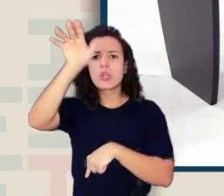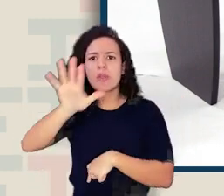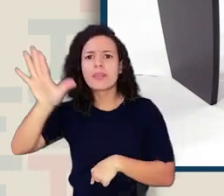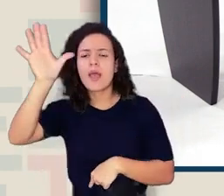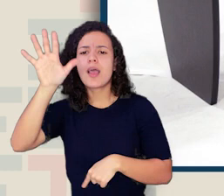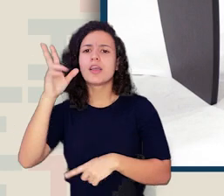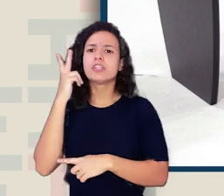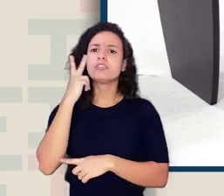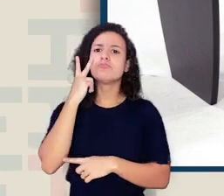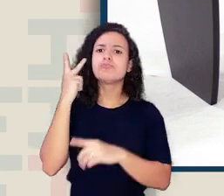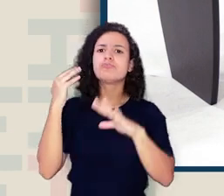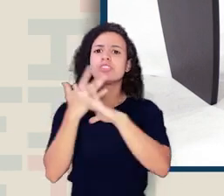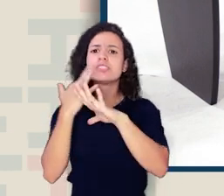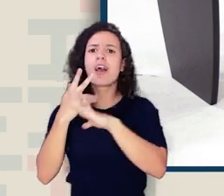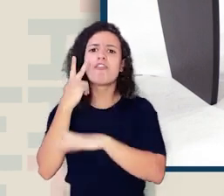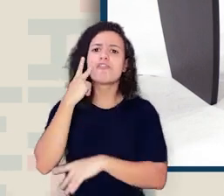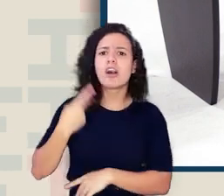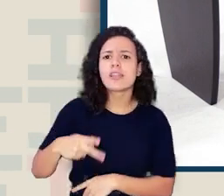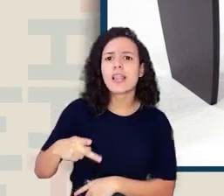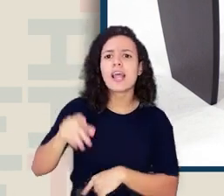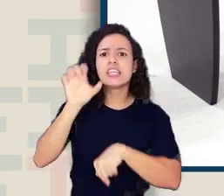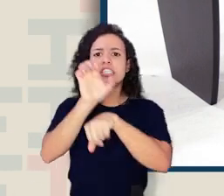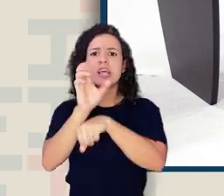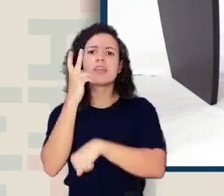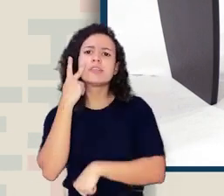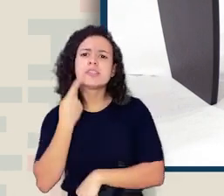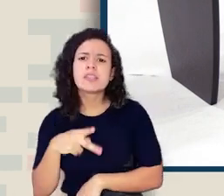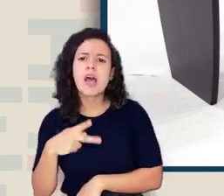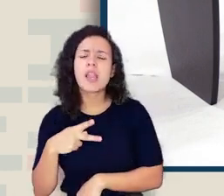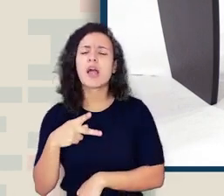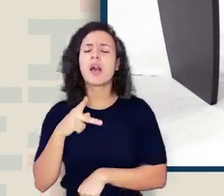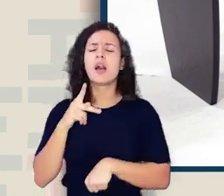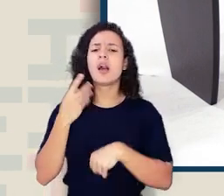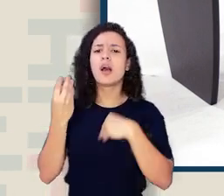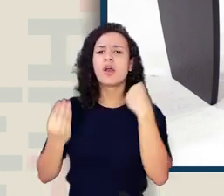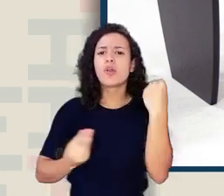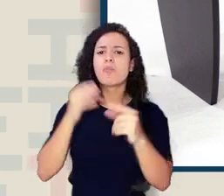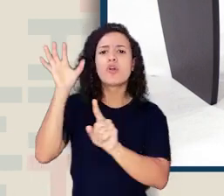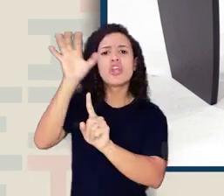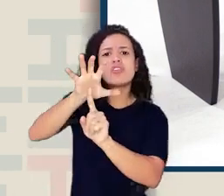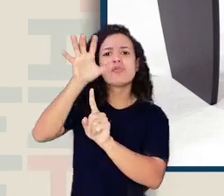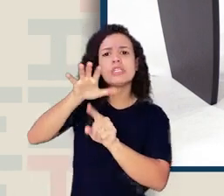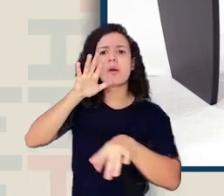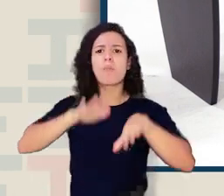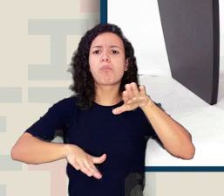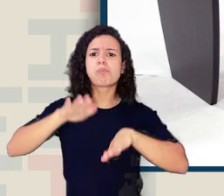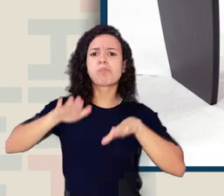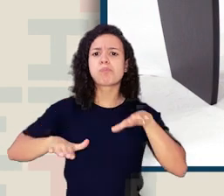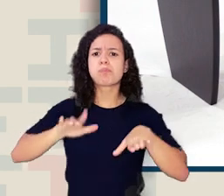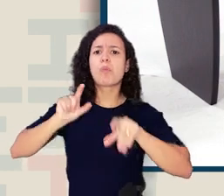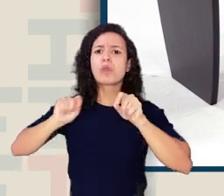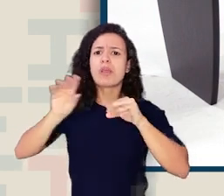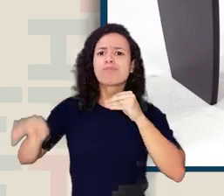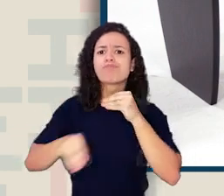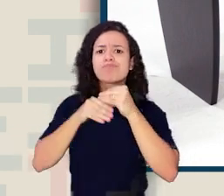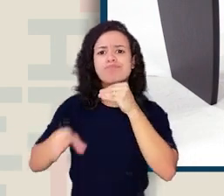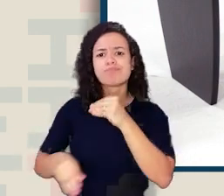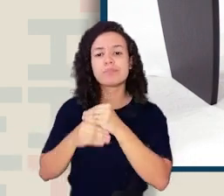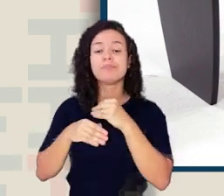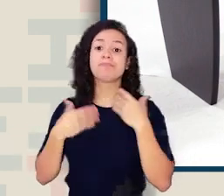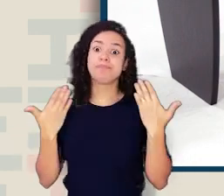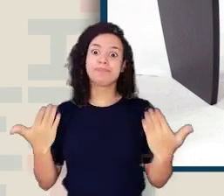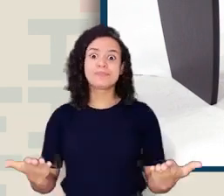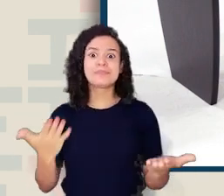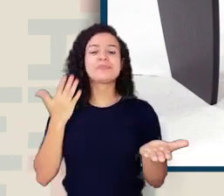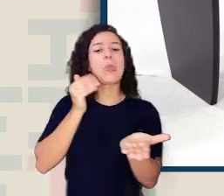Nordeste, Fortaleza, Ceará, e o que isso foi influenciando ao sentido musical desses tambores. Muito